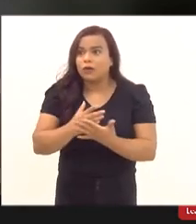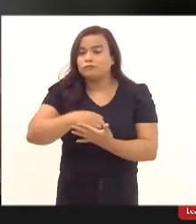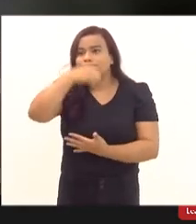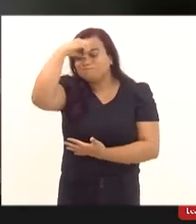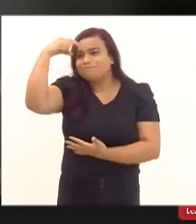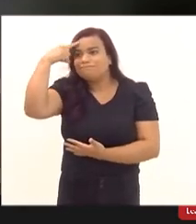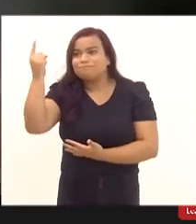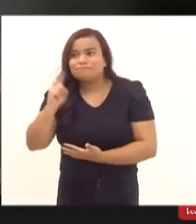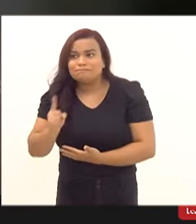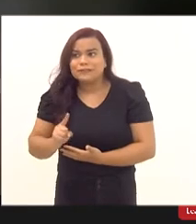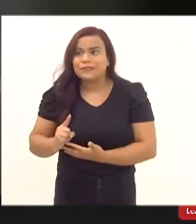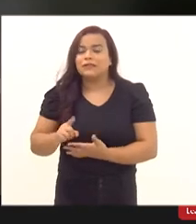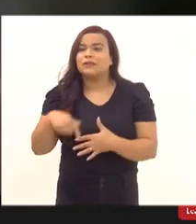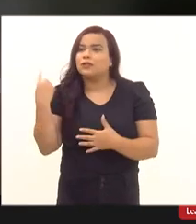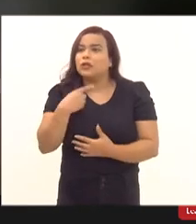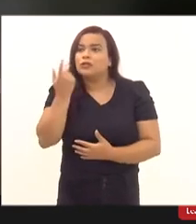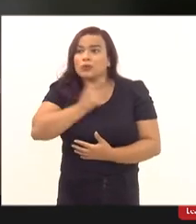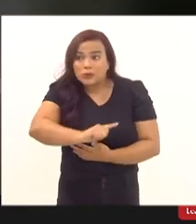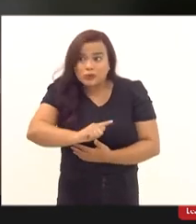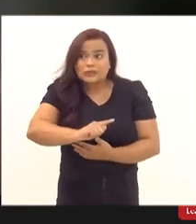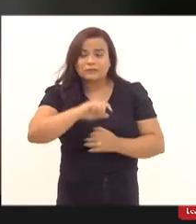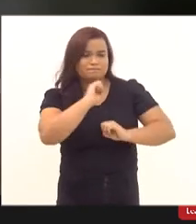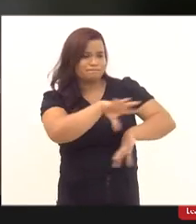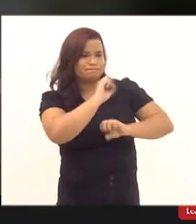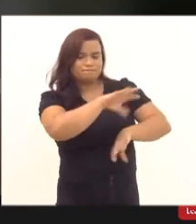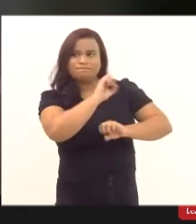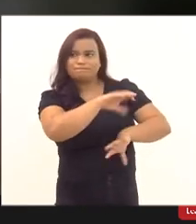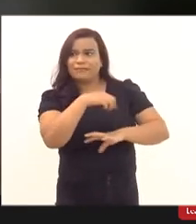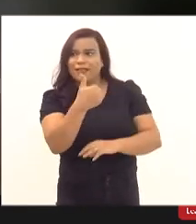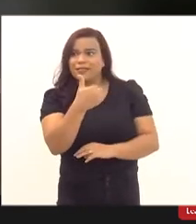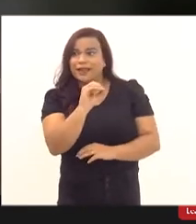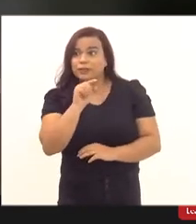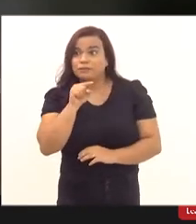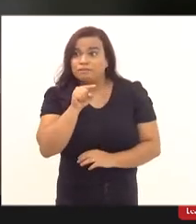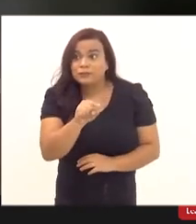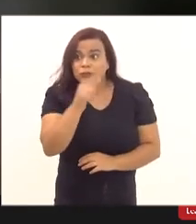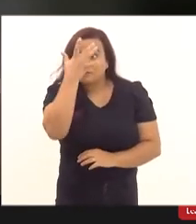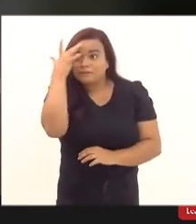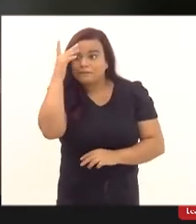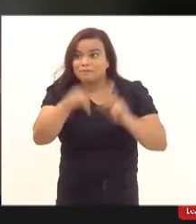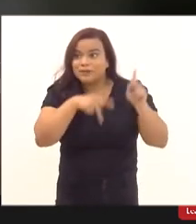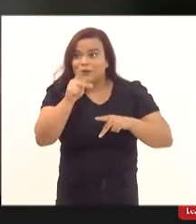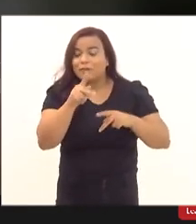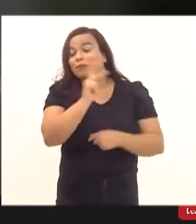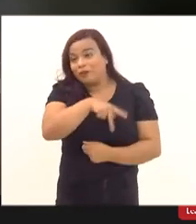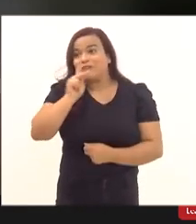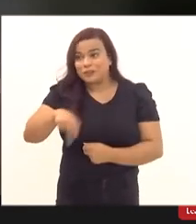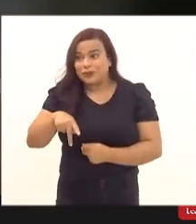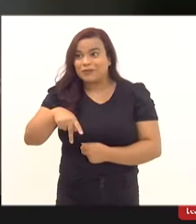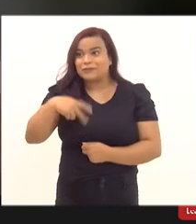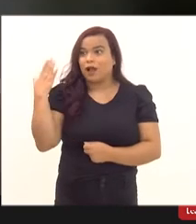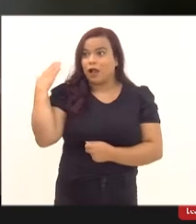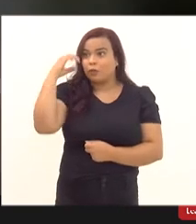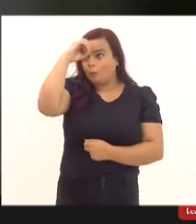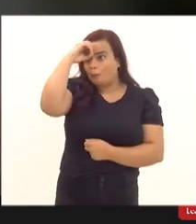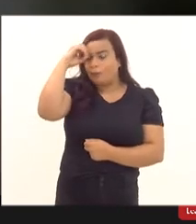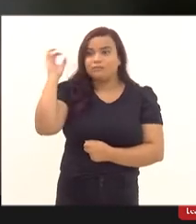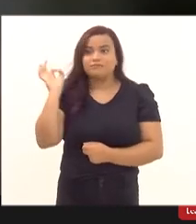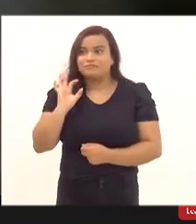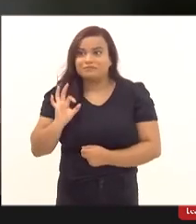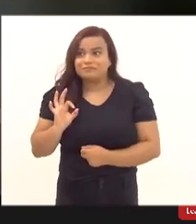conseguimos alfabetizar 10 mil professores limpos é fundamental que se